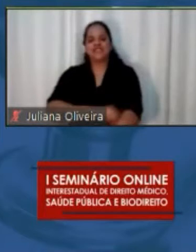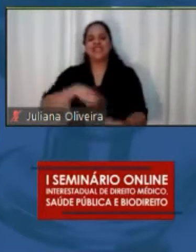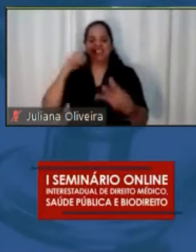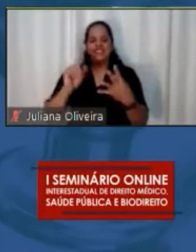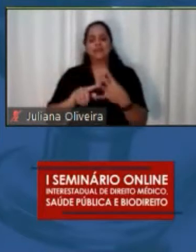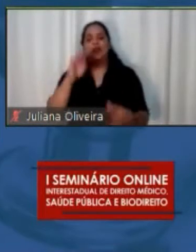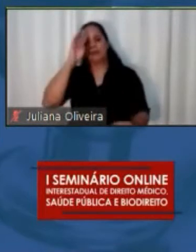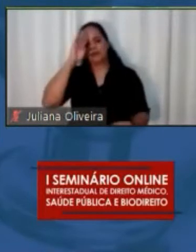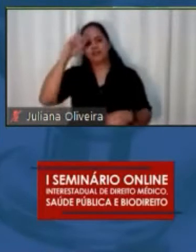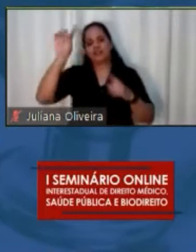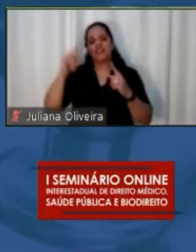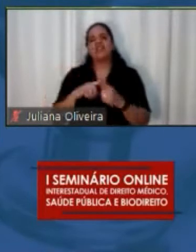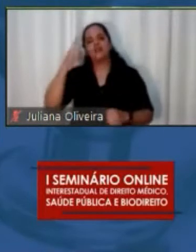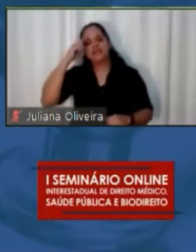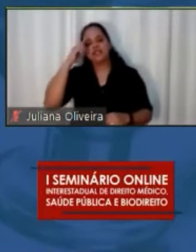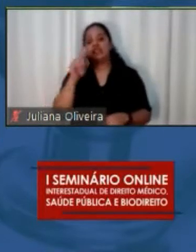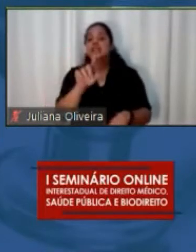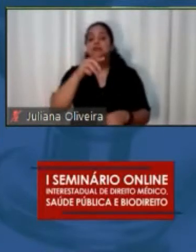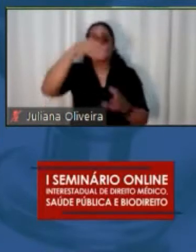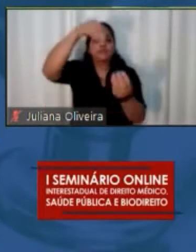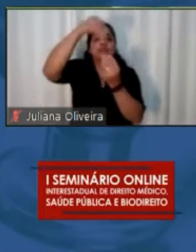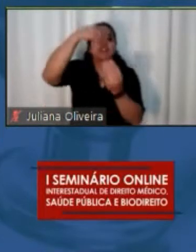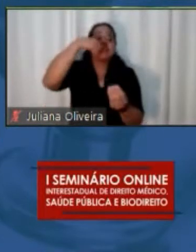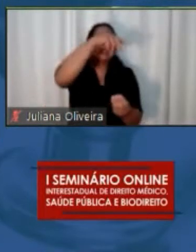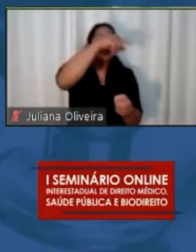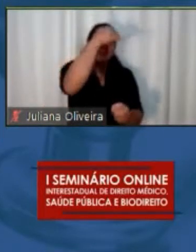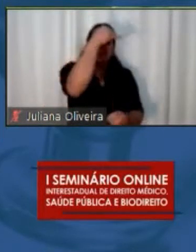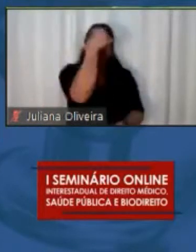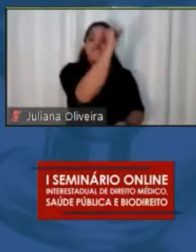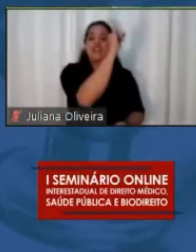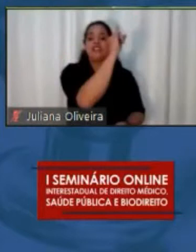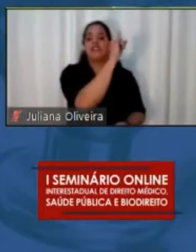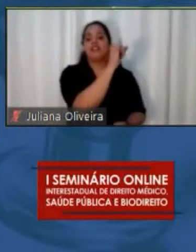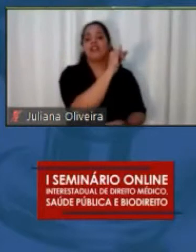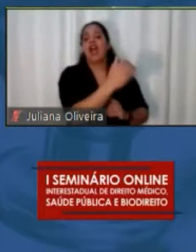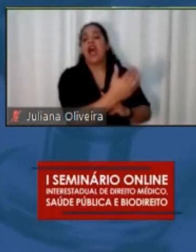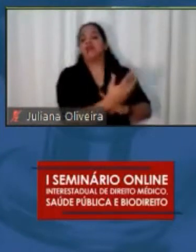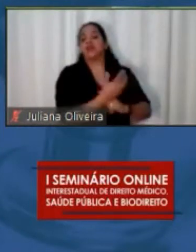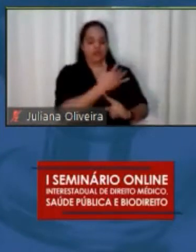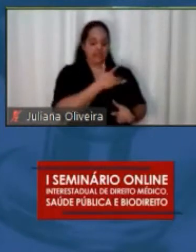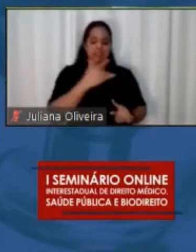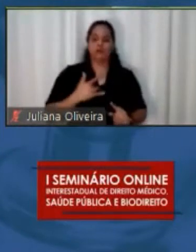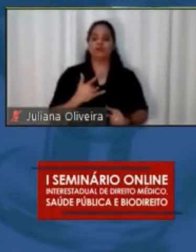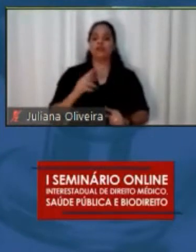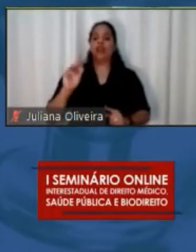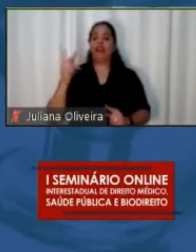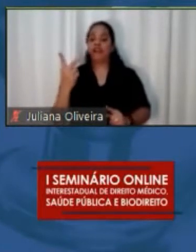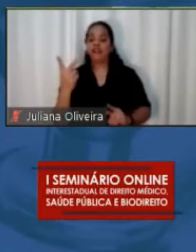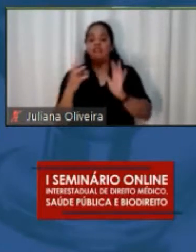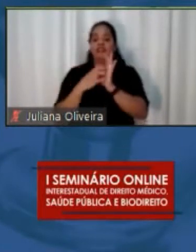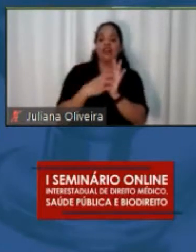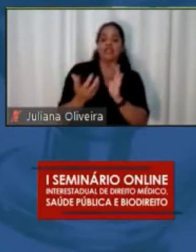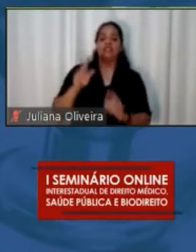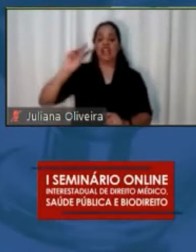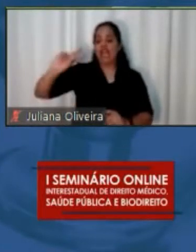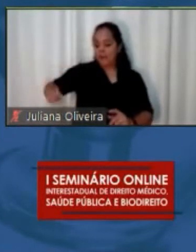da transfusão são mínimos, porque hoje não existe mais contaminação nem com HIV nem com hepatite. E, de fato, mas os riscos não estão